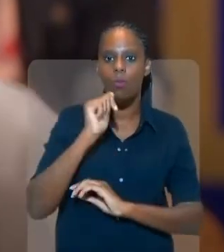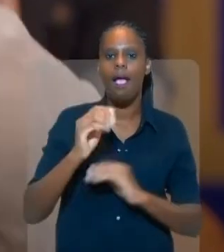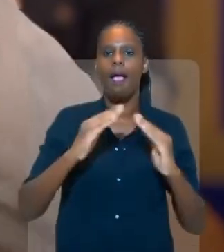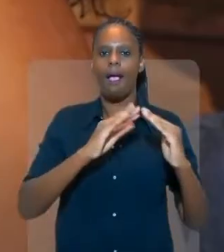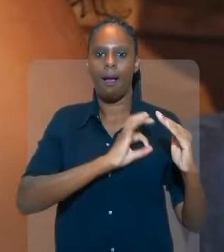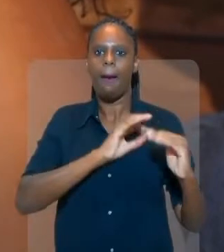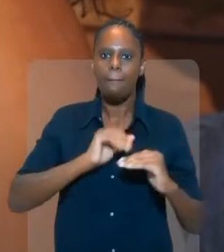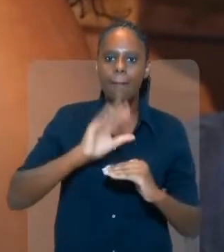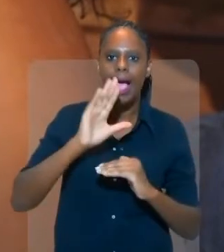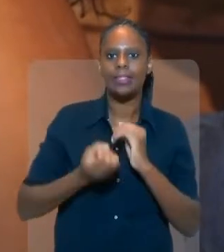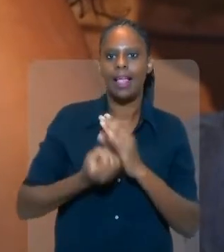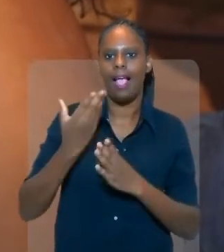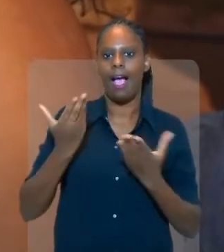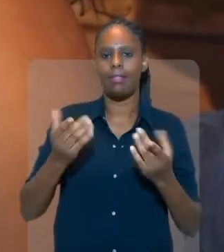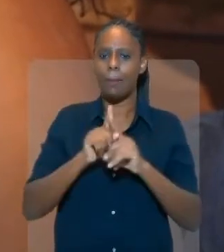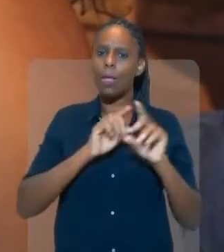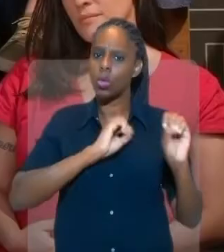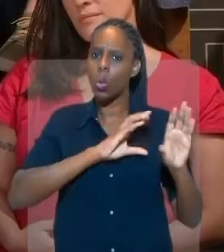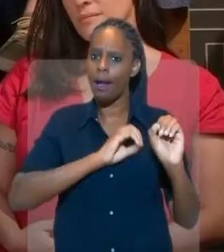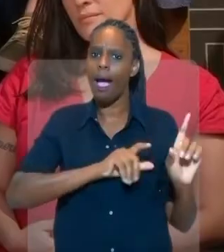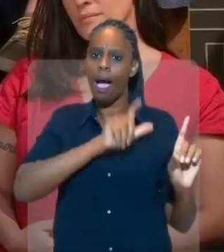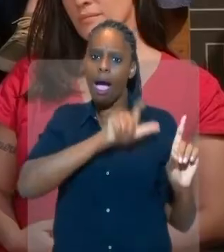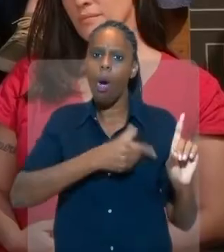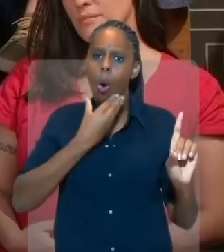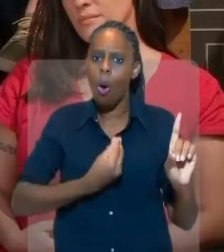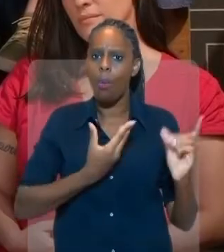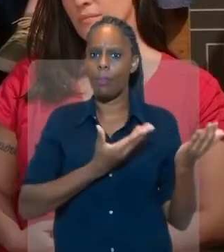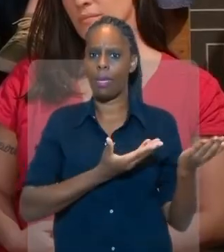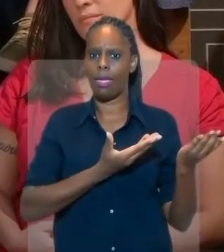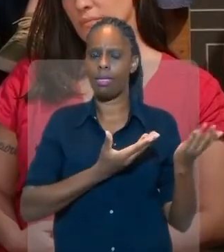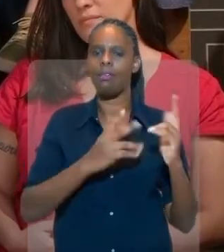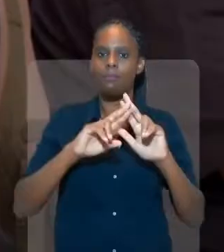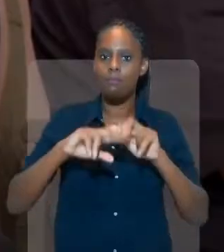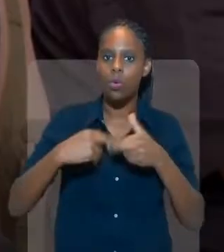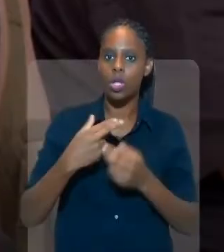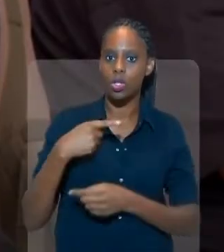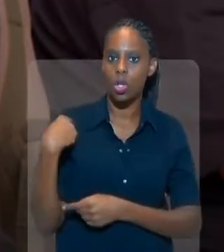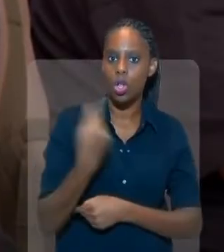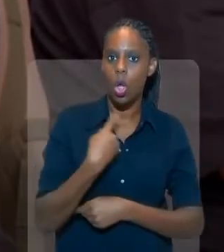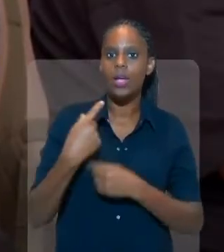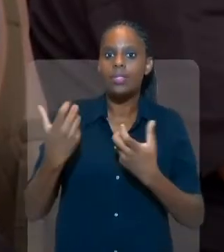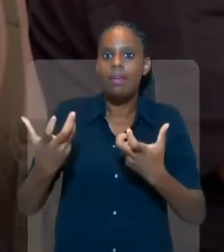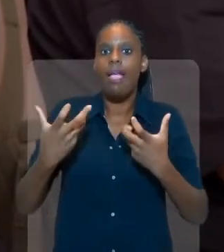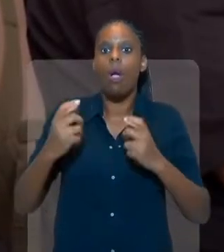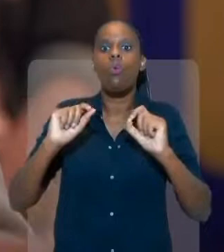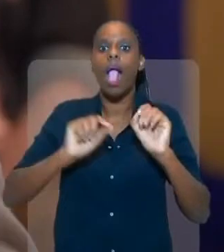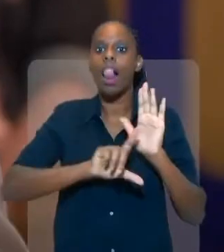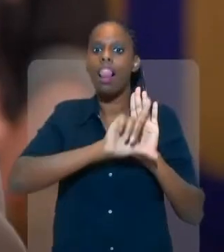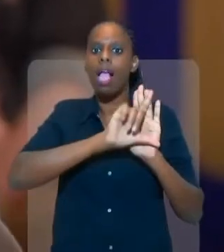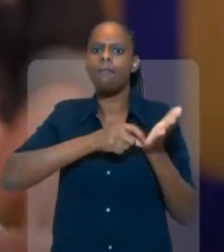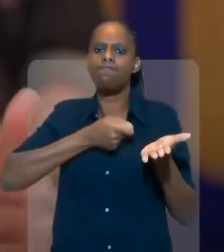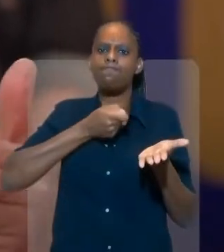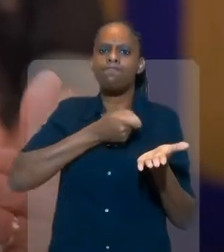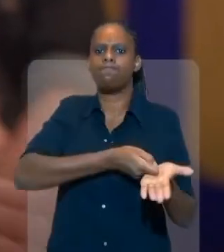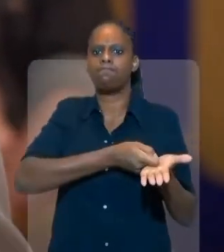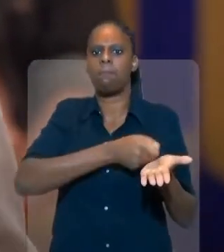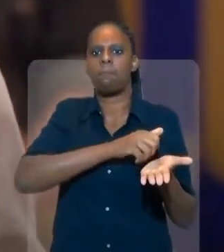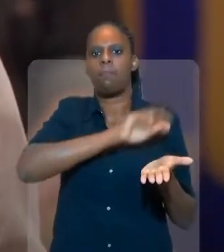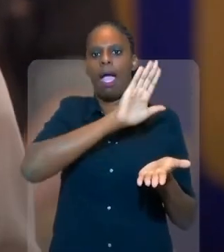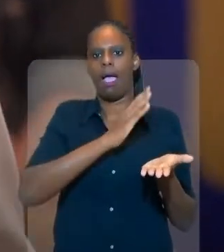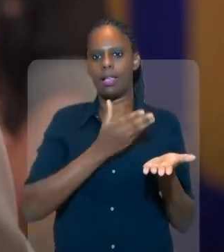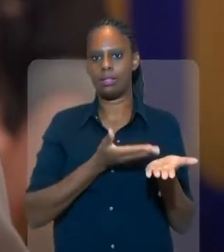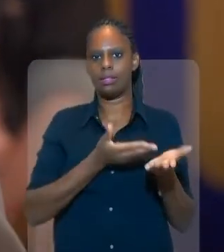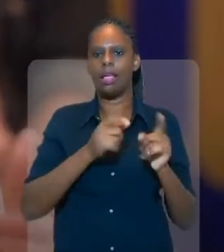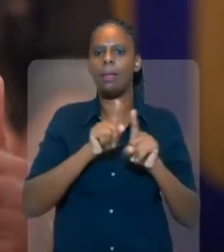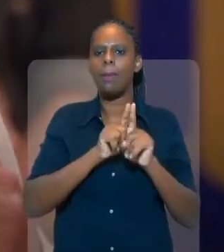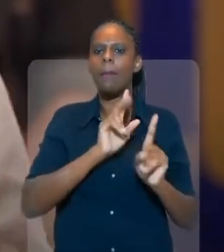Mulher, tem que criar mais delegacia e é preciso educar mais os homens. Por isso nós vamos querer que a lei seja mais